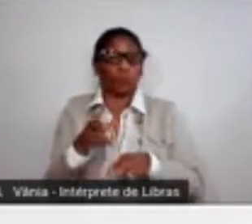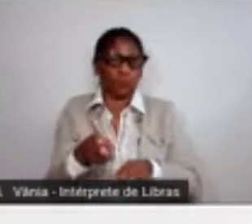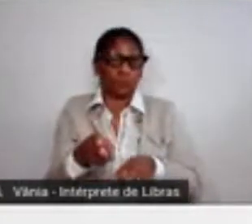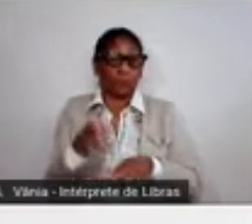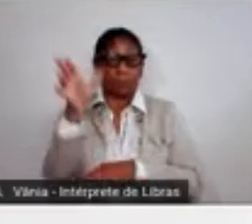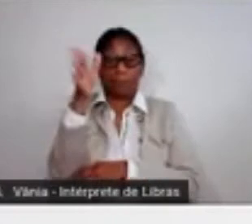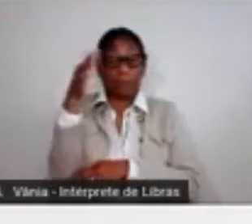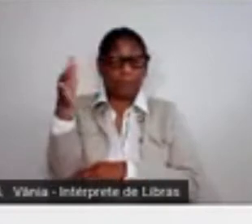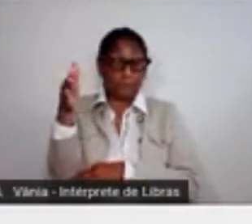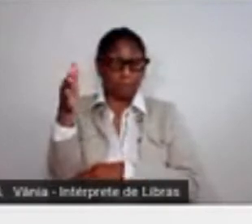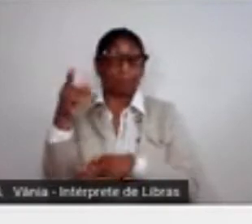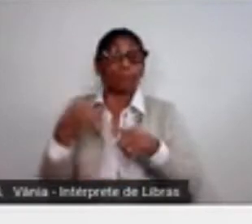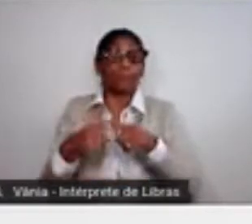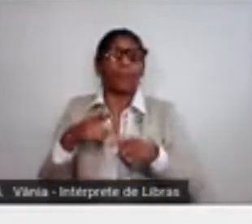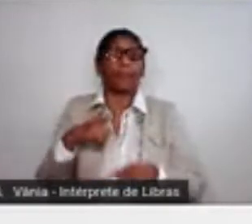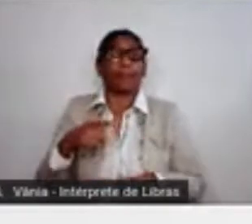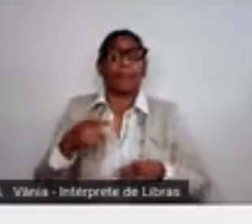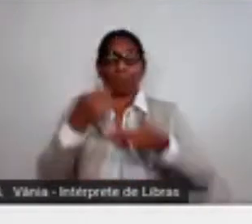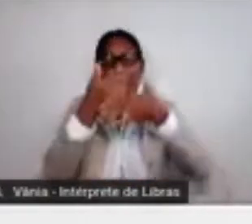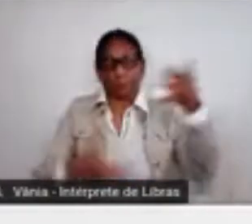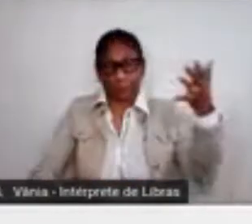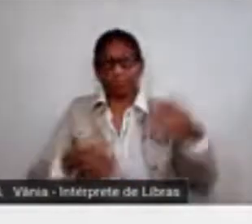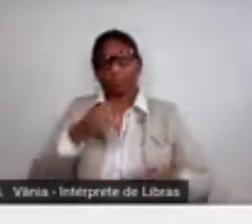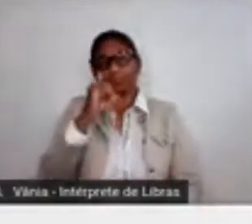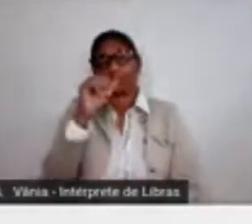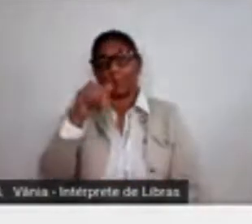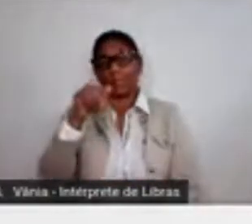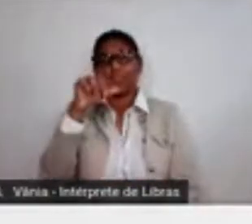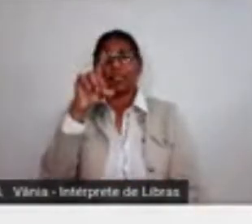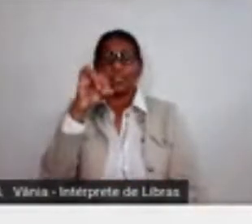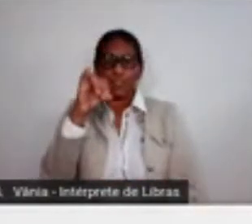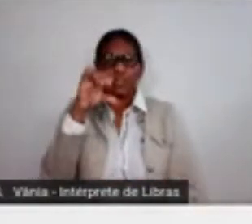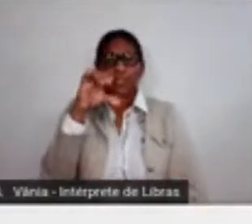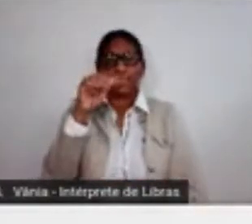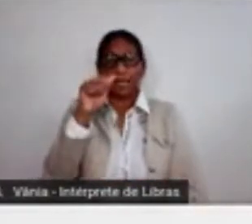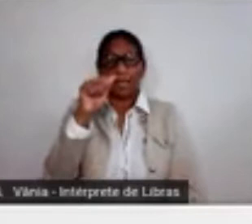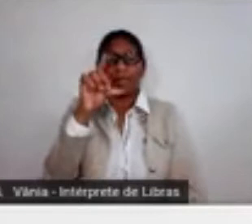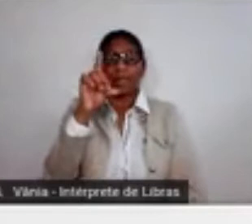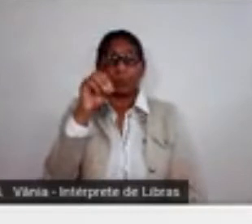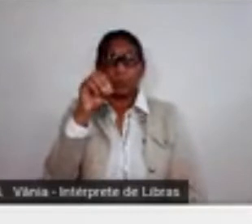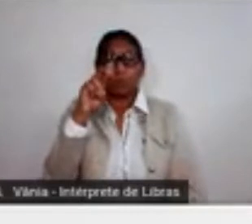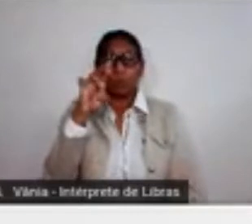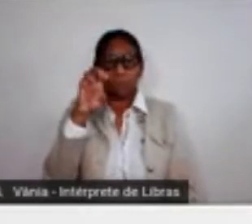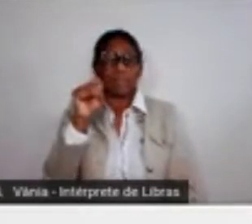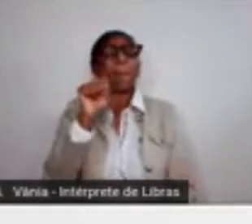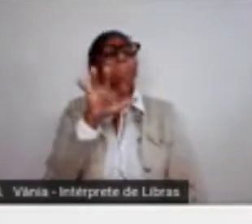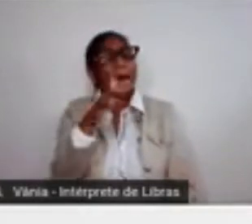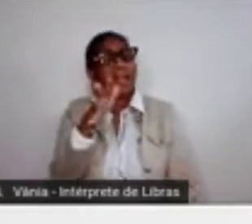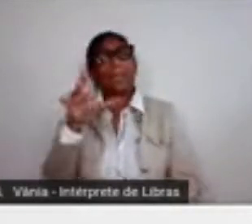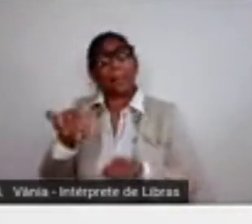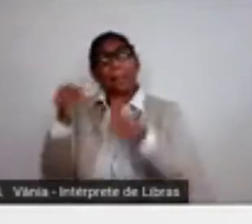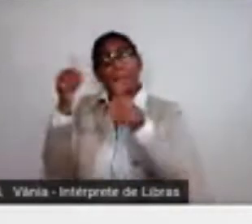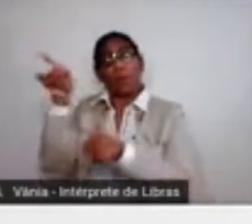até alguns indicadores, com um esforço regional lá, parece de melhoria na região de Passo Fundo, mas que causam